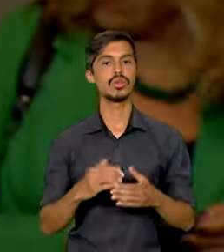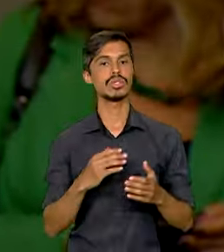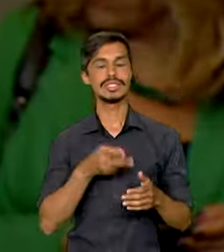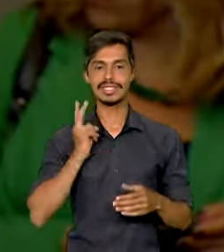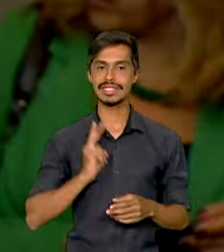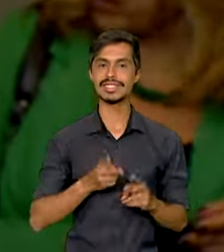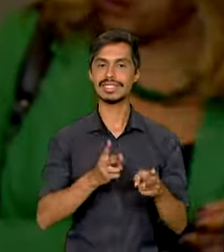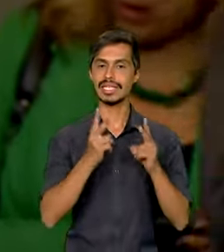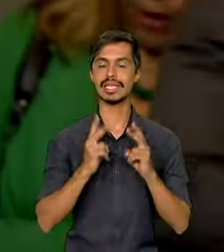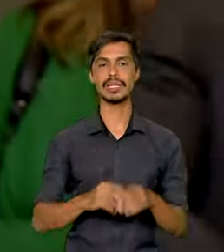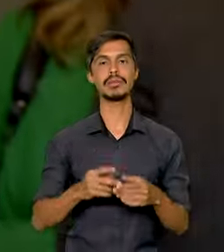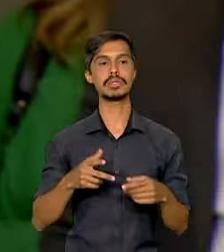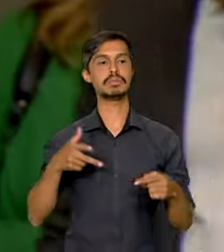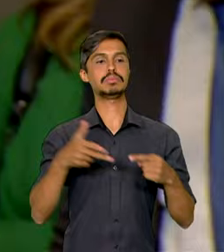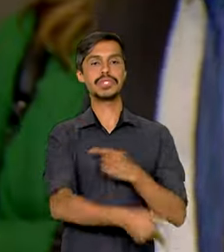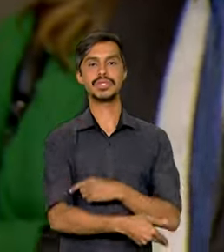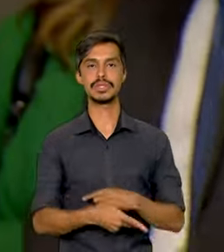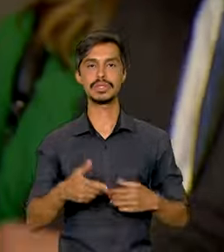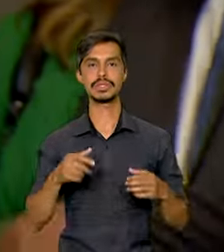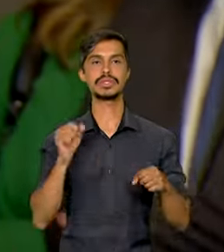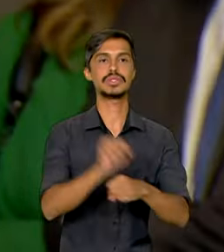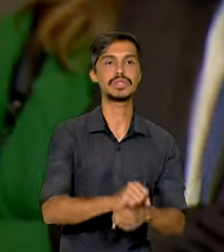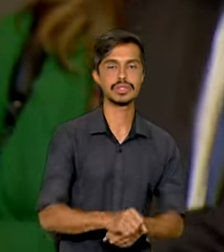todo boicotadas e negadas.